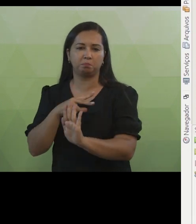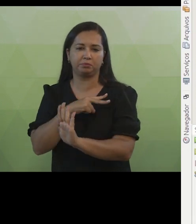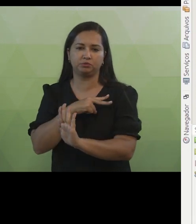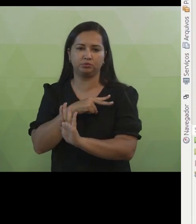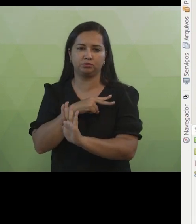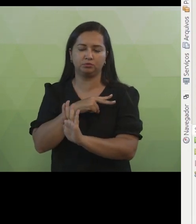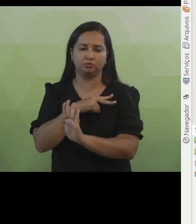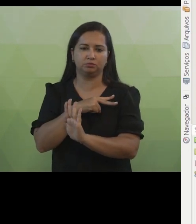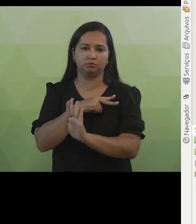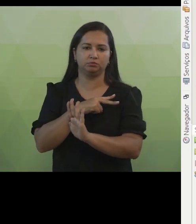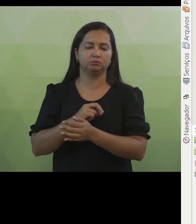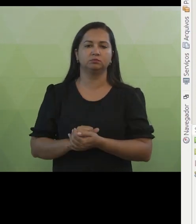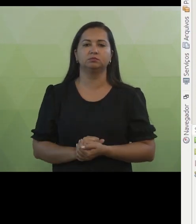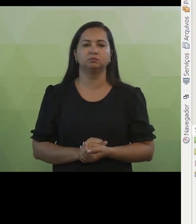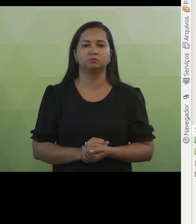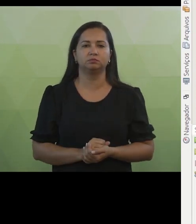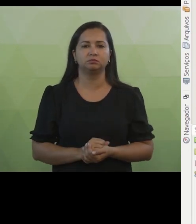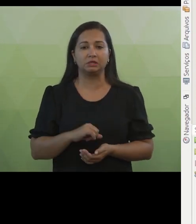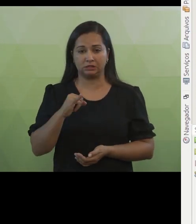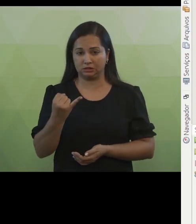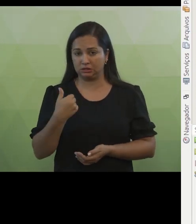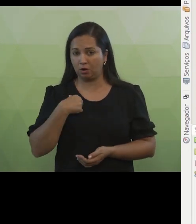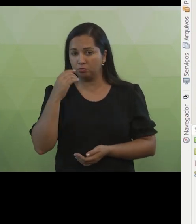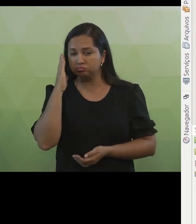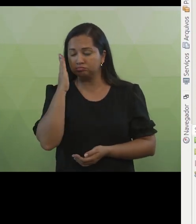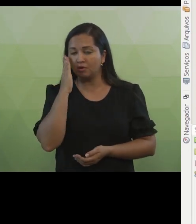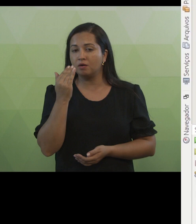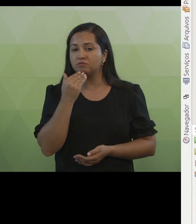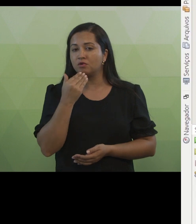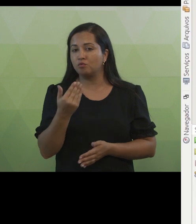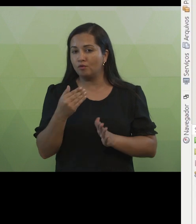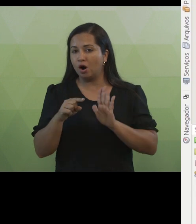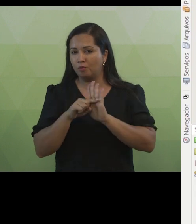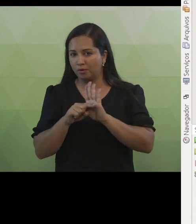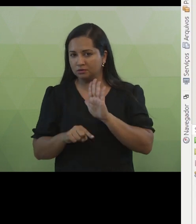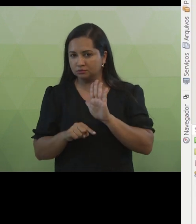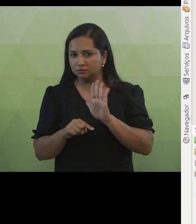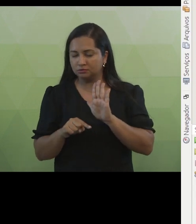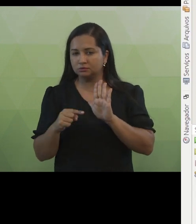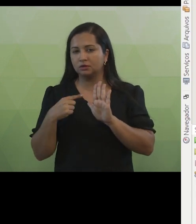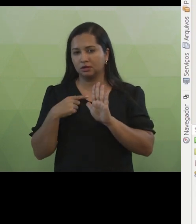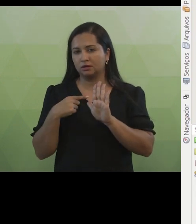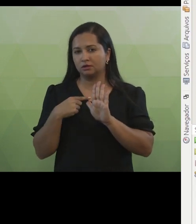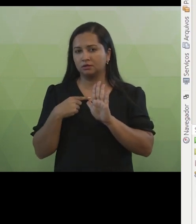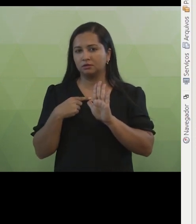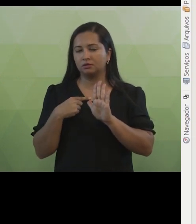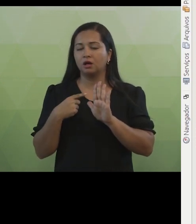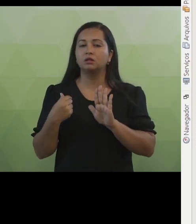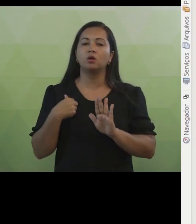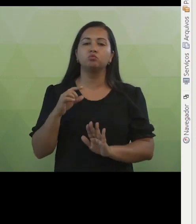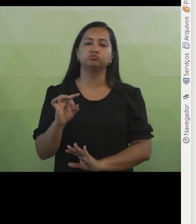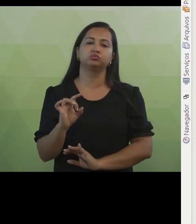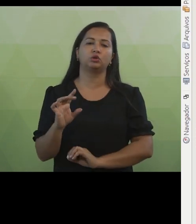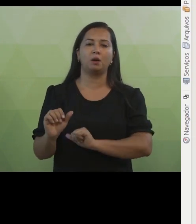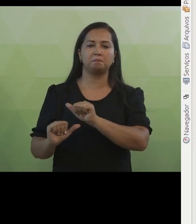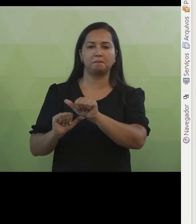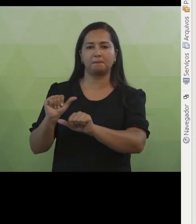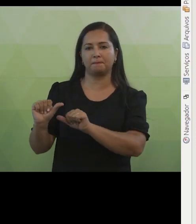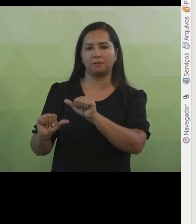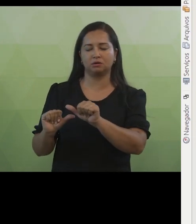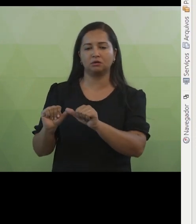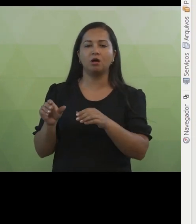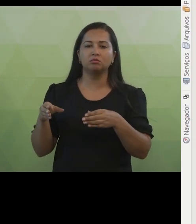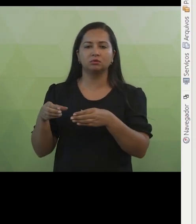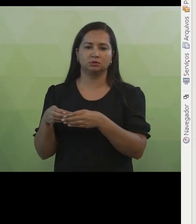Ou seja, se eu sei qual a exceção que poderia ocorrer, eu vou trocar aqui